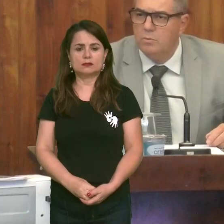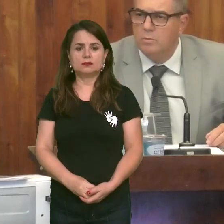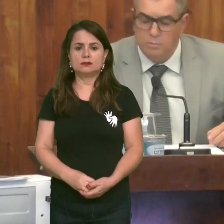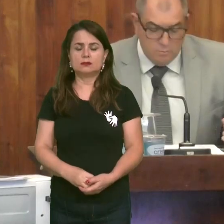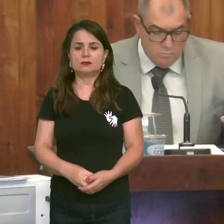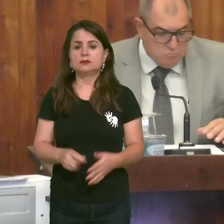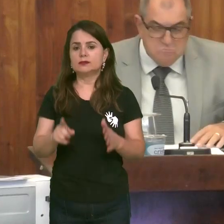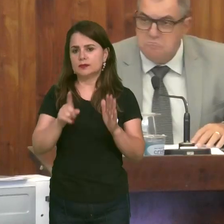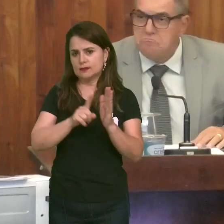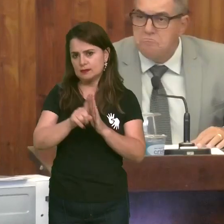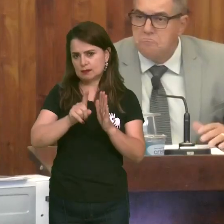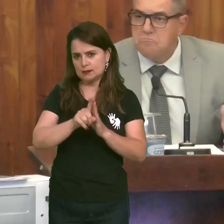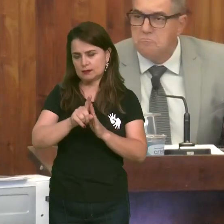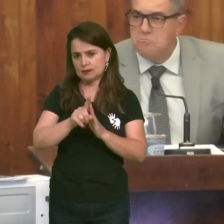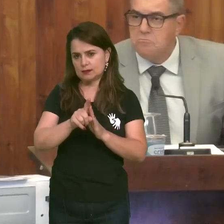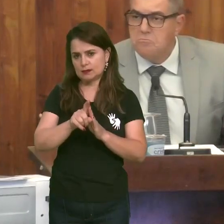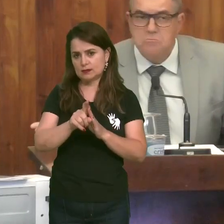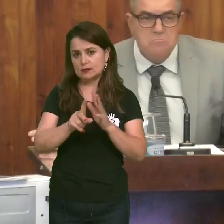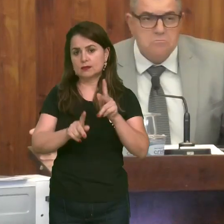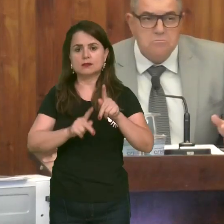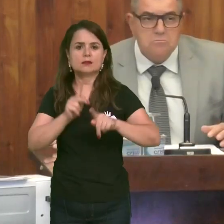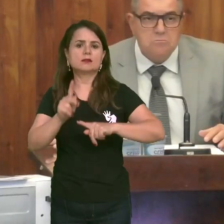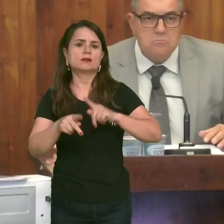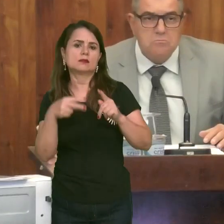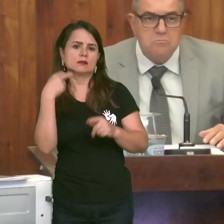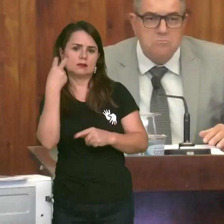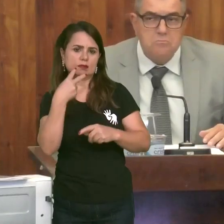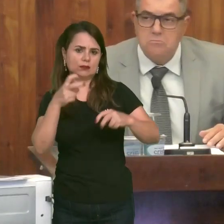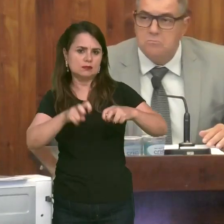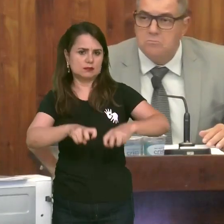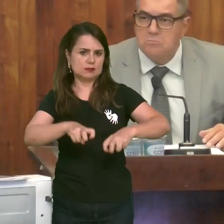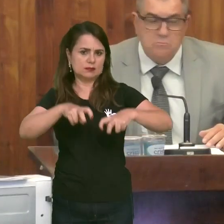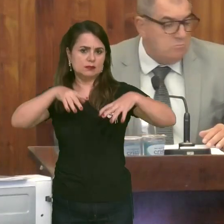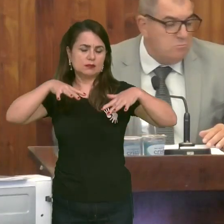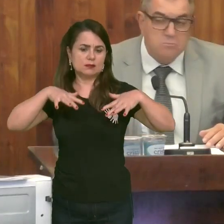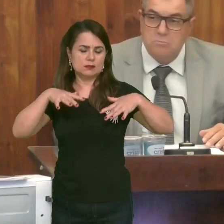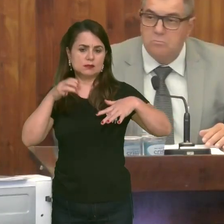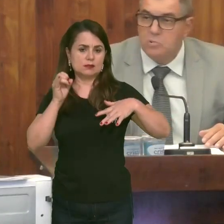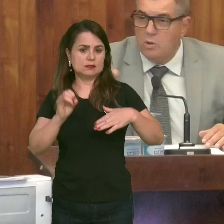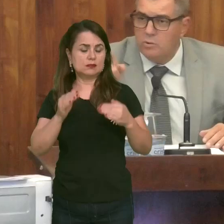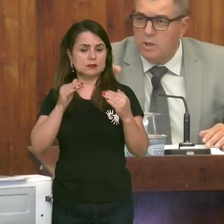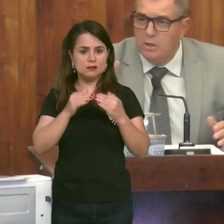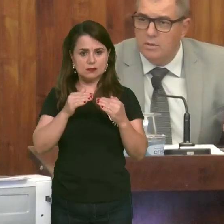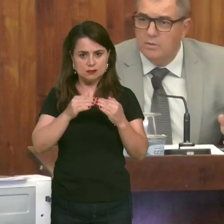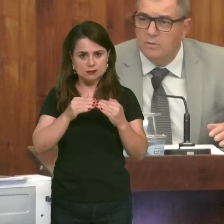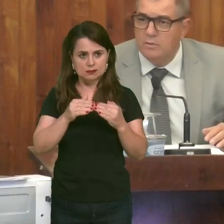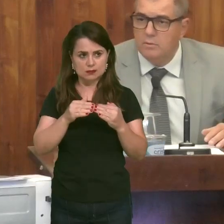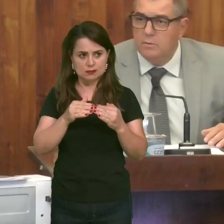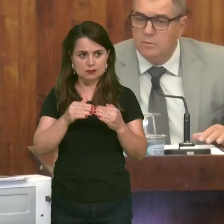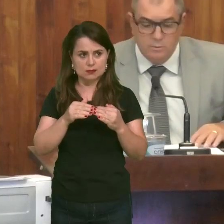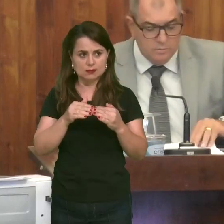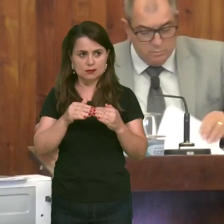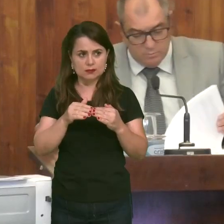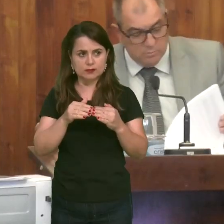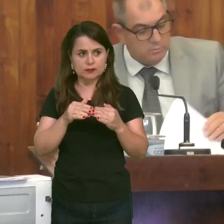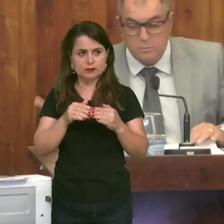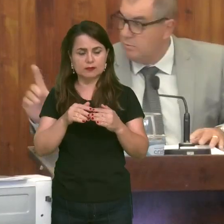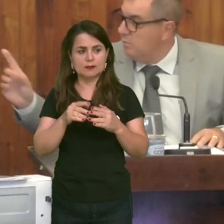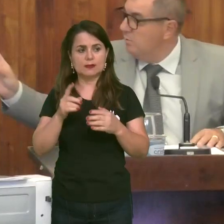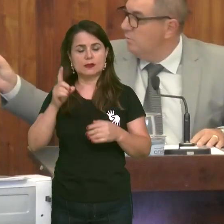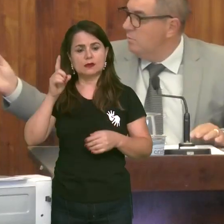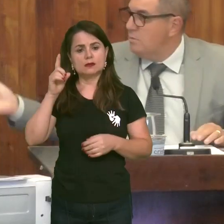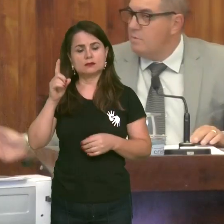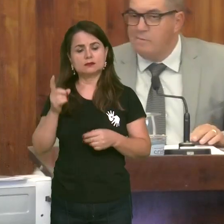apreciação do plenário pedido de viagem no dia 30 de novembro às 8:00 da manhã e retorno dia